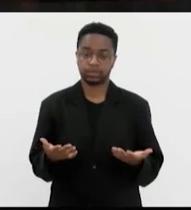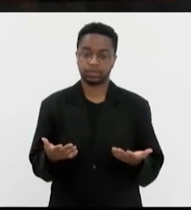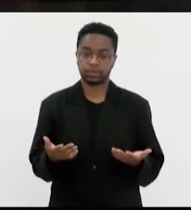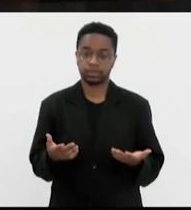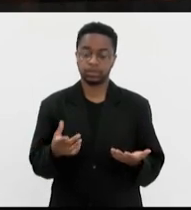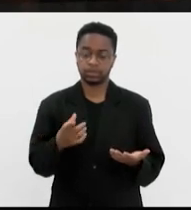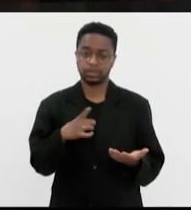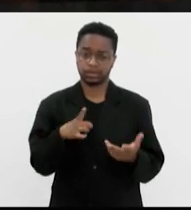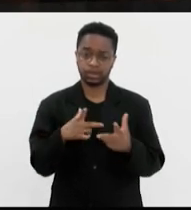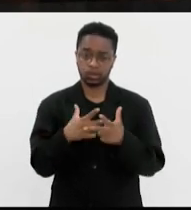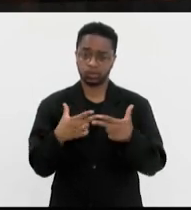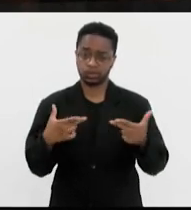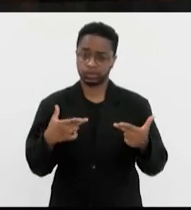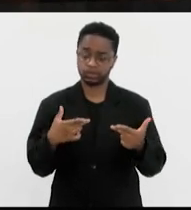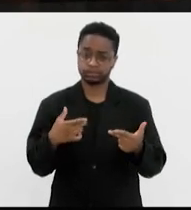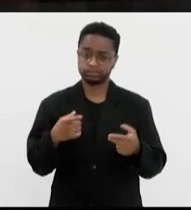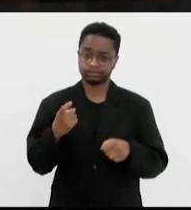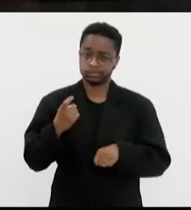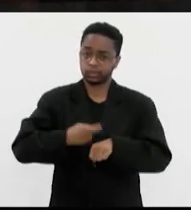duríssimo